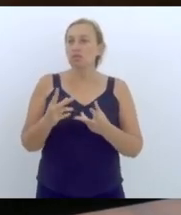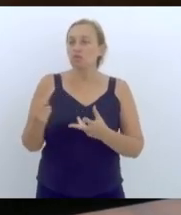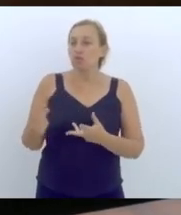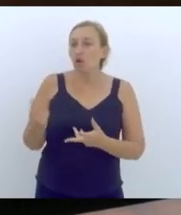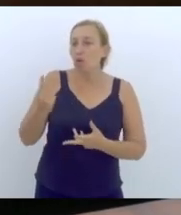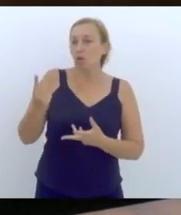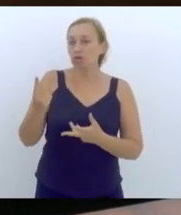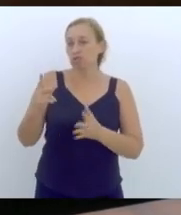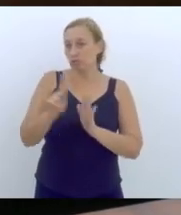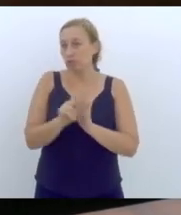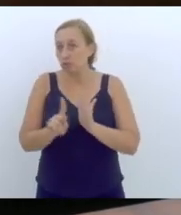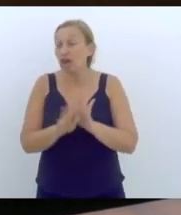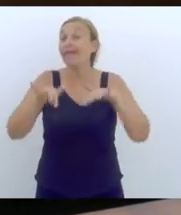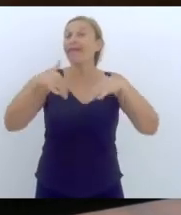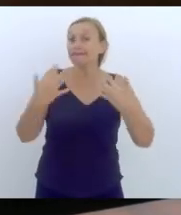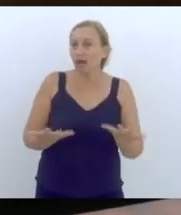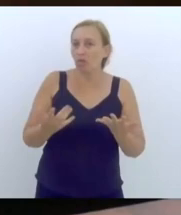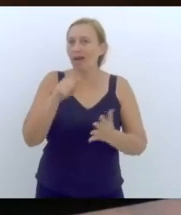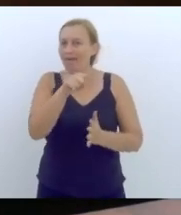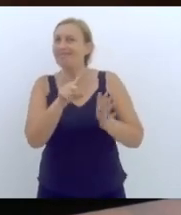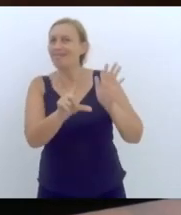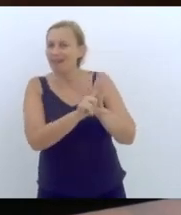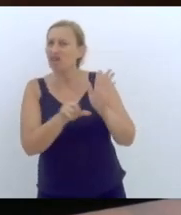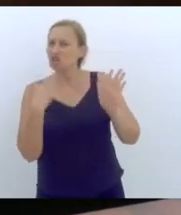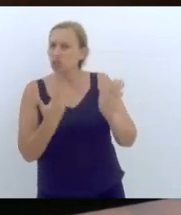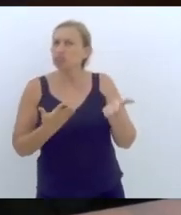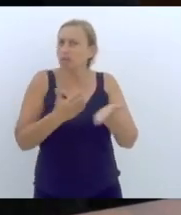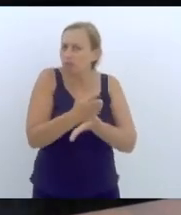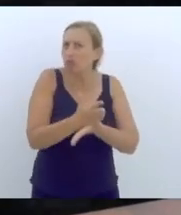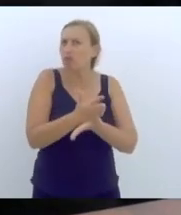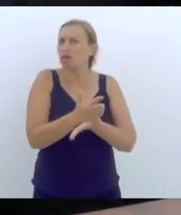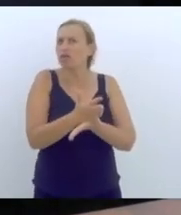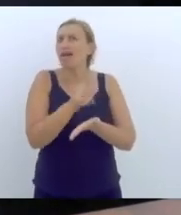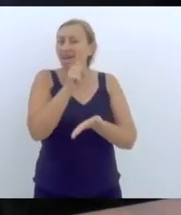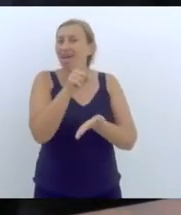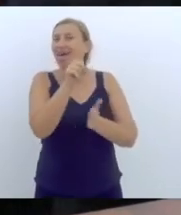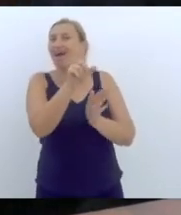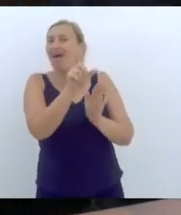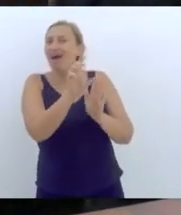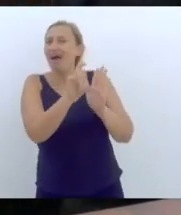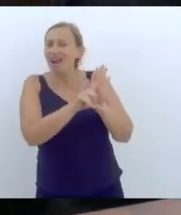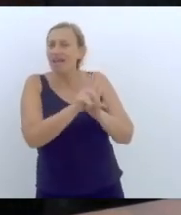Então, essa lei que nós aprovamos é a Lei